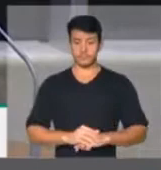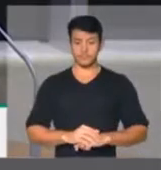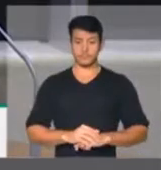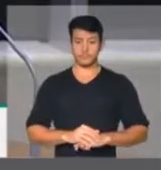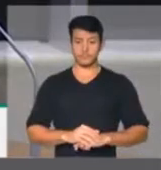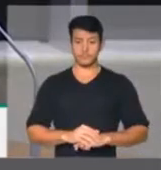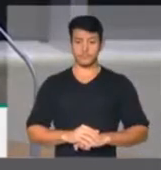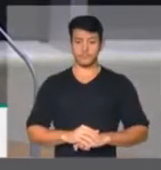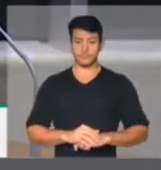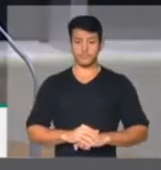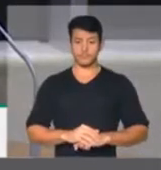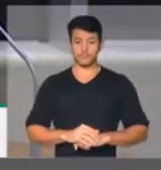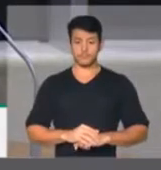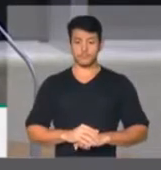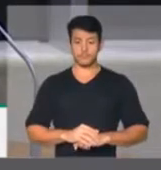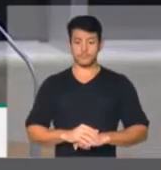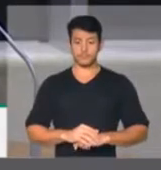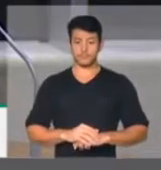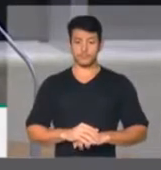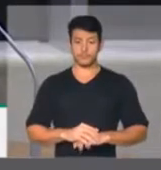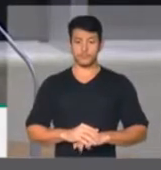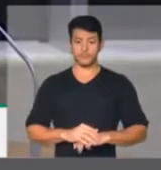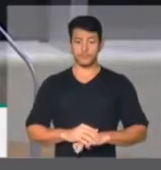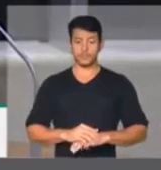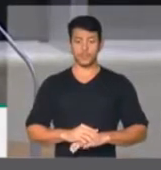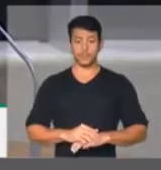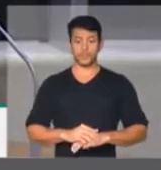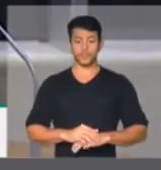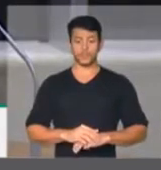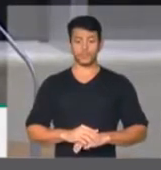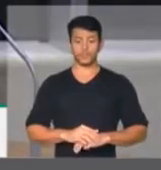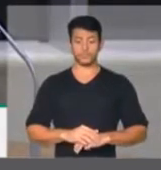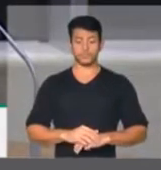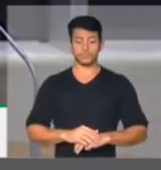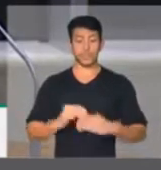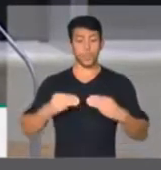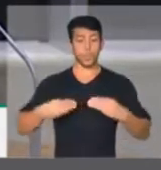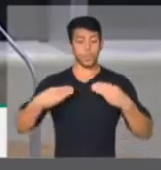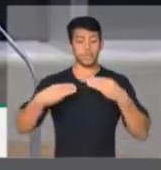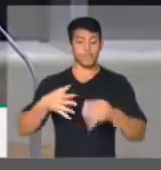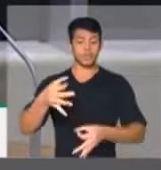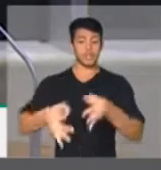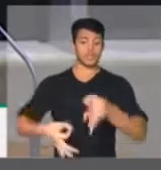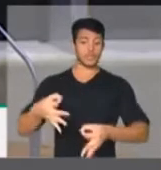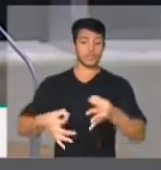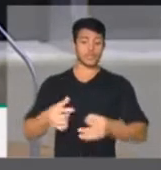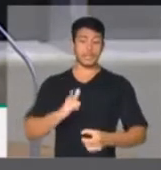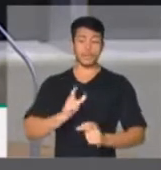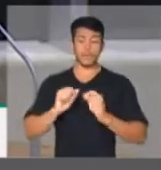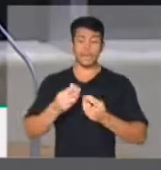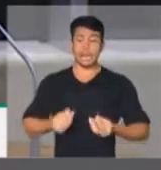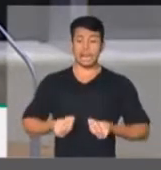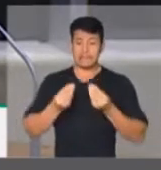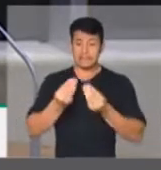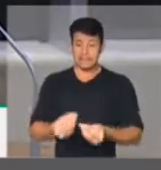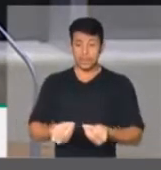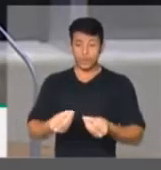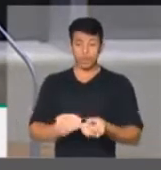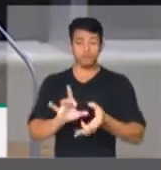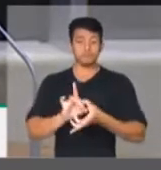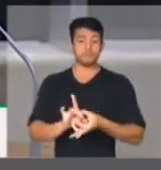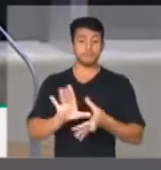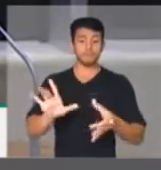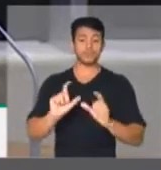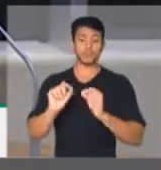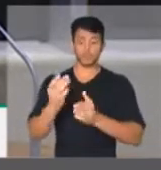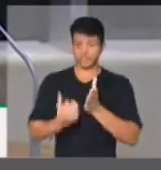transfere para o Ministério, presidente, transfere para o Ministério da Justiça a autorização